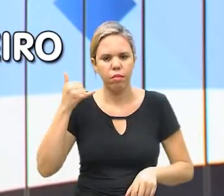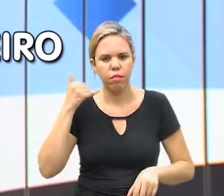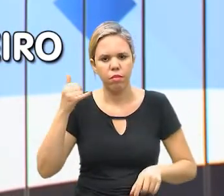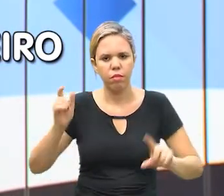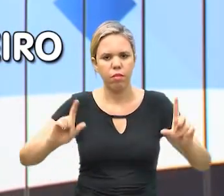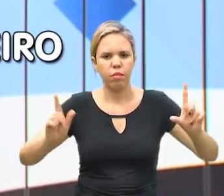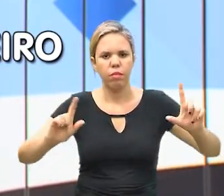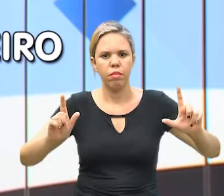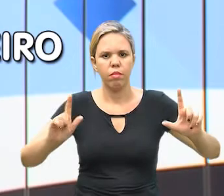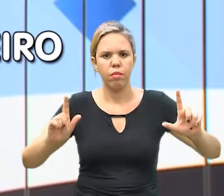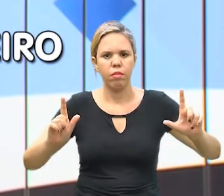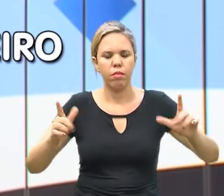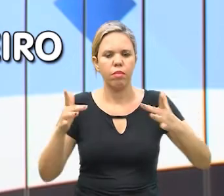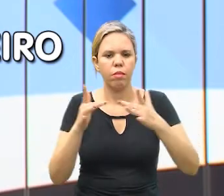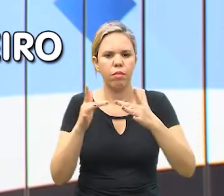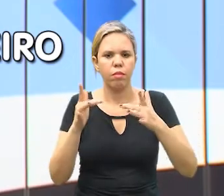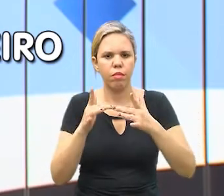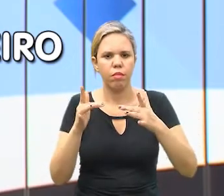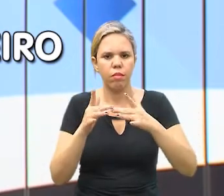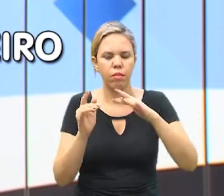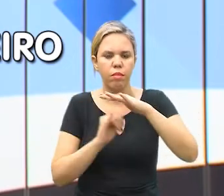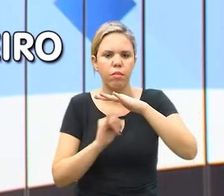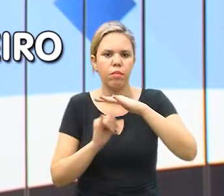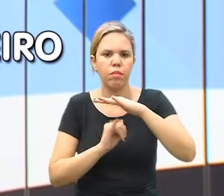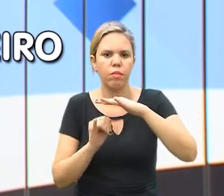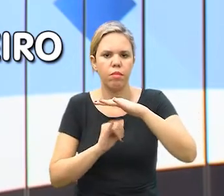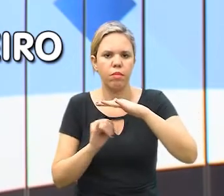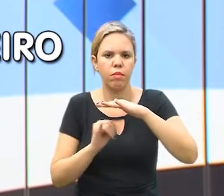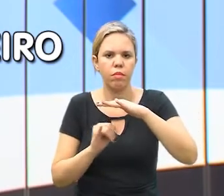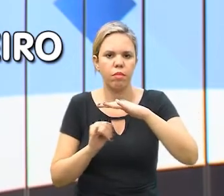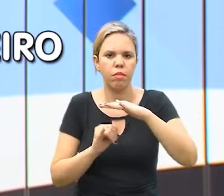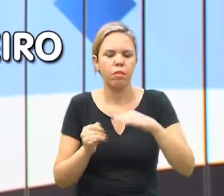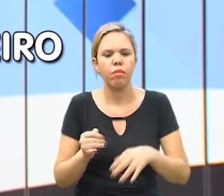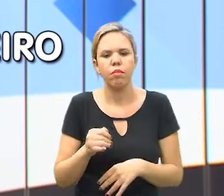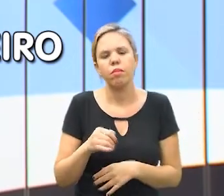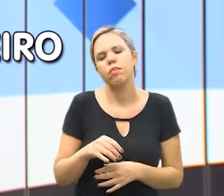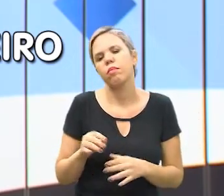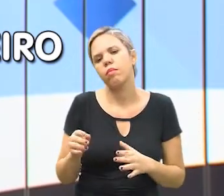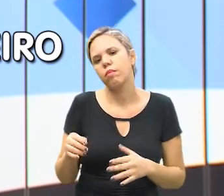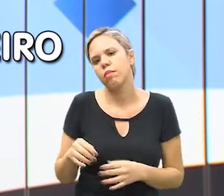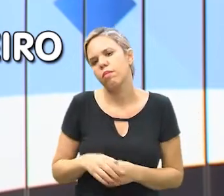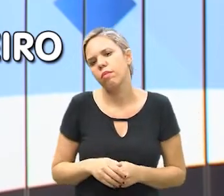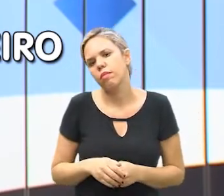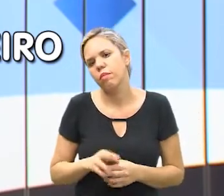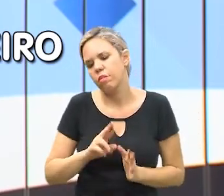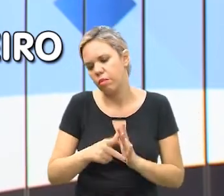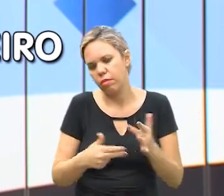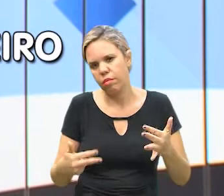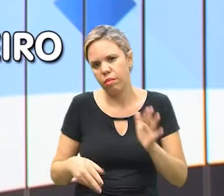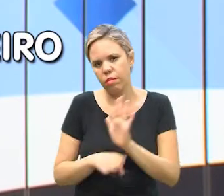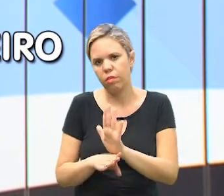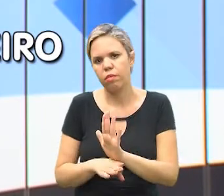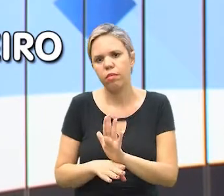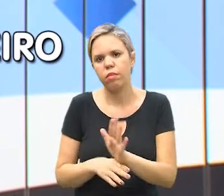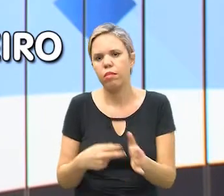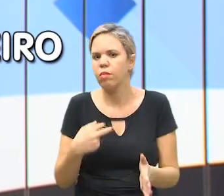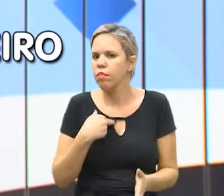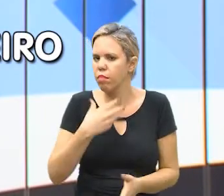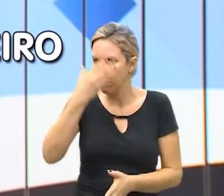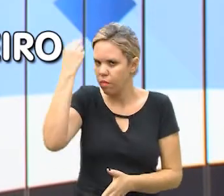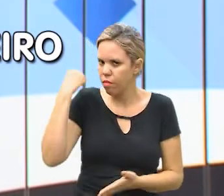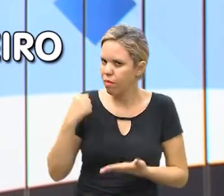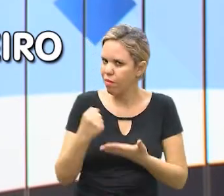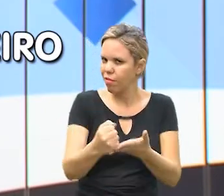sua tela, é o telefone de contato com a instituição Mãe Maria Rosa. Tem várias formas de ajudar. O que não pode fazer é deixar